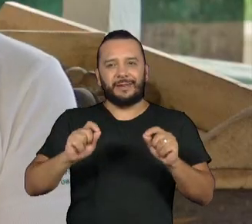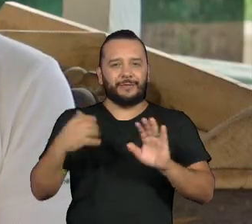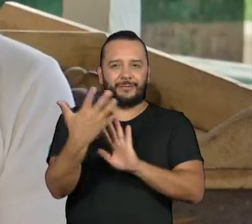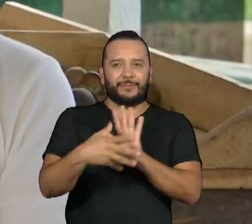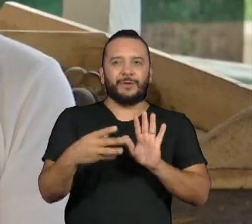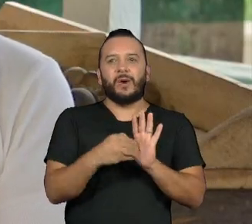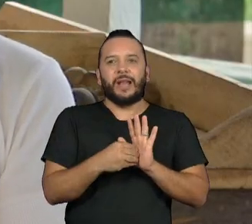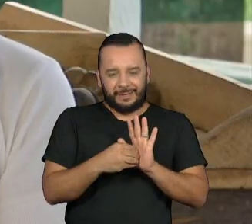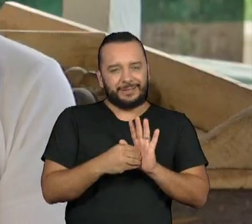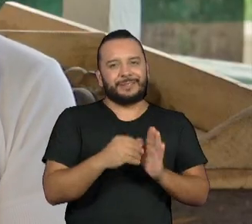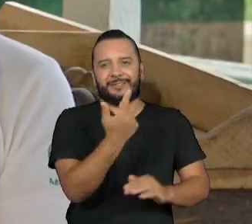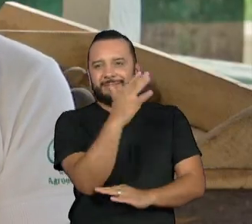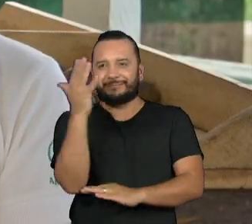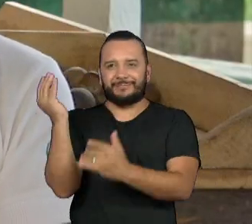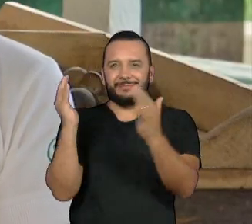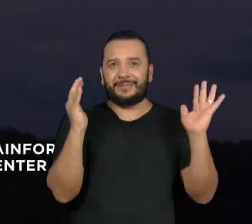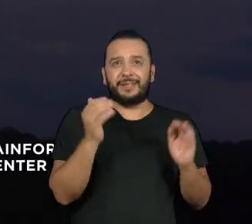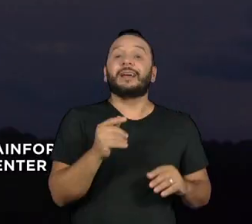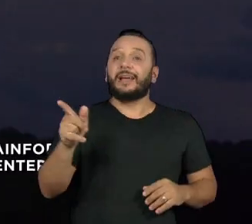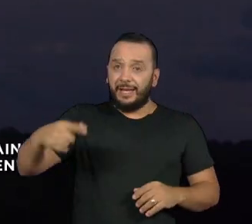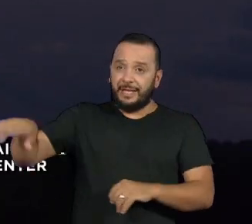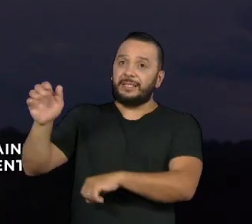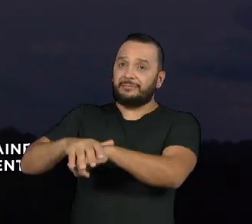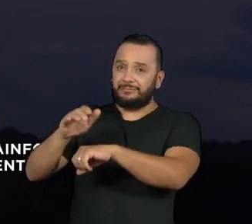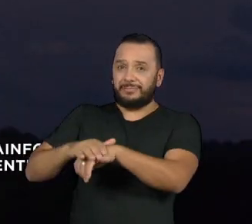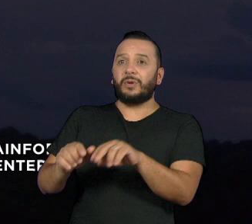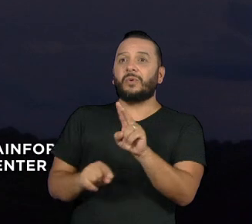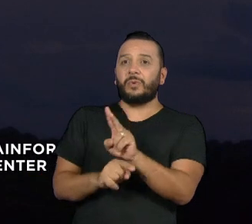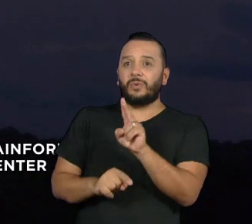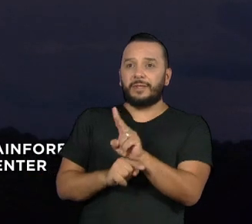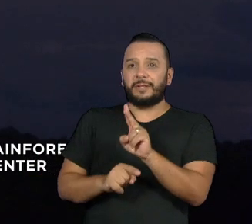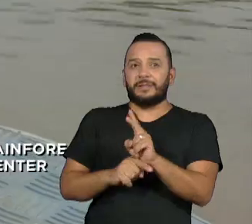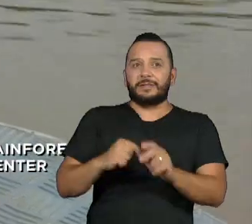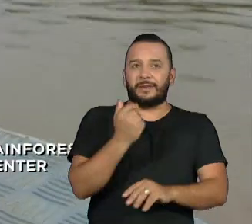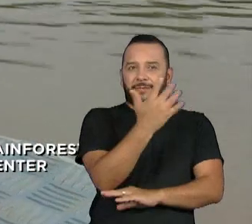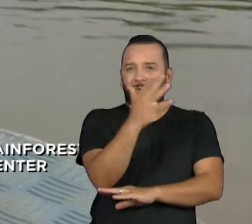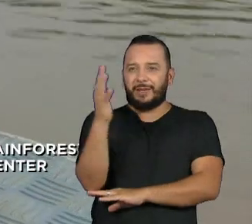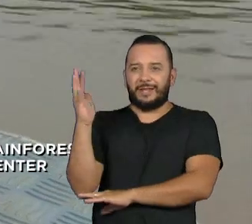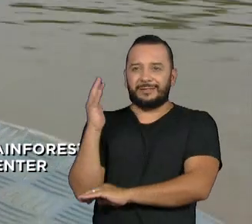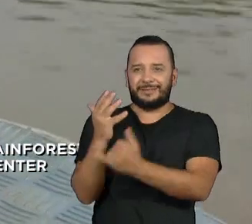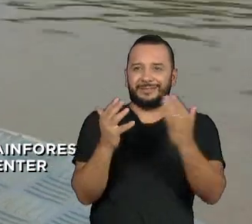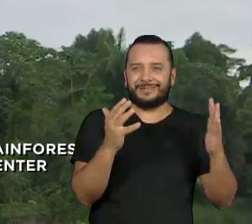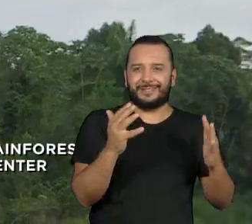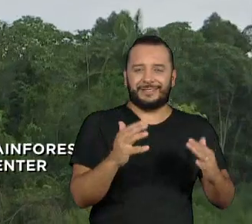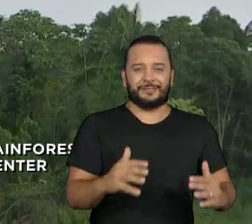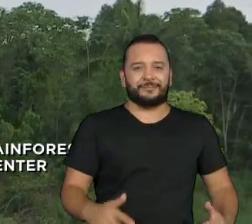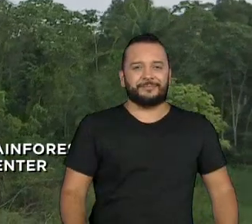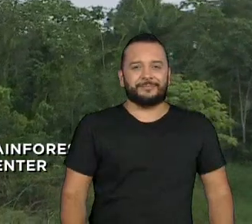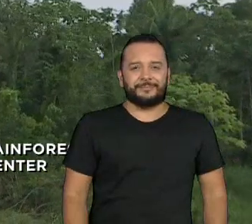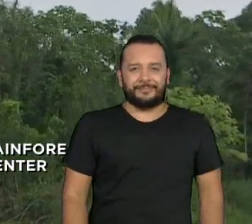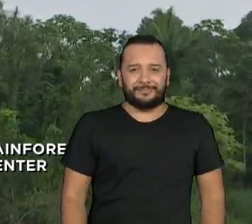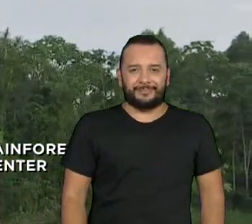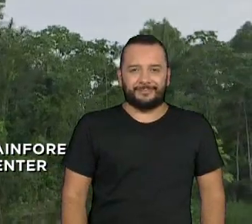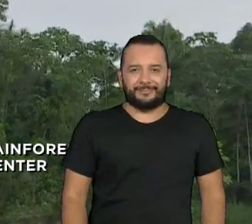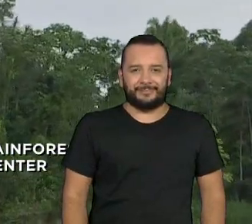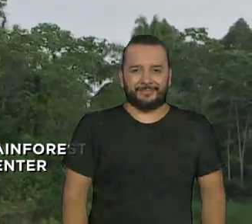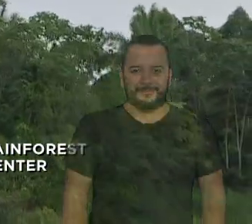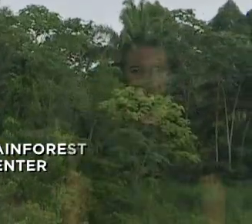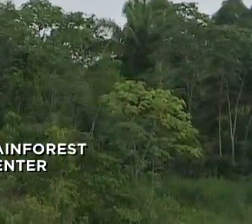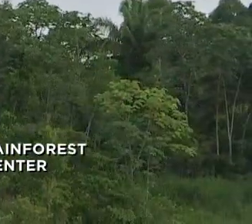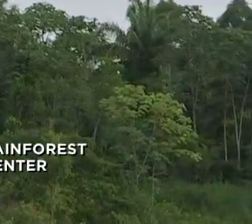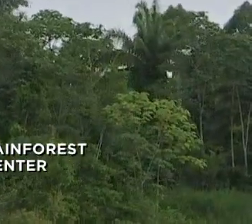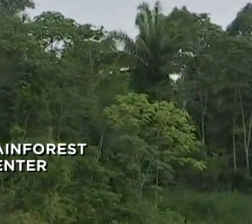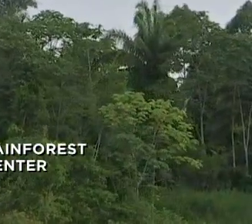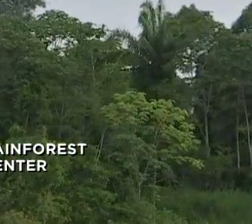são os guardiões da floresta, eles mesmos são os guardiões. Amazônias querem tomar a Amazônia,